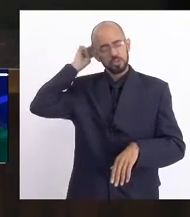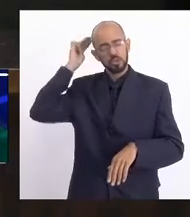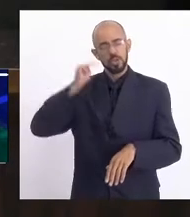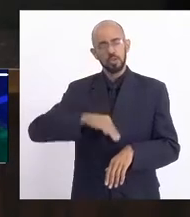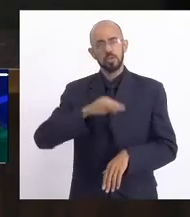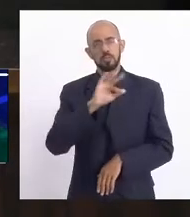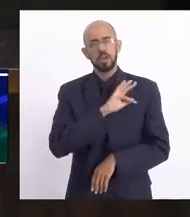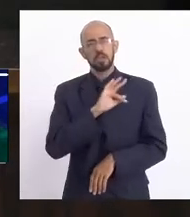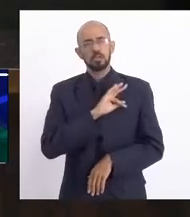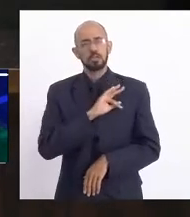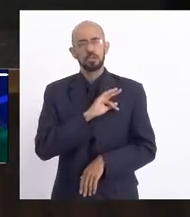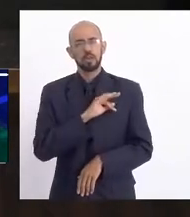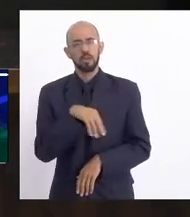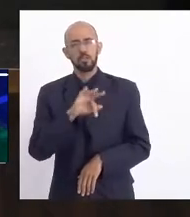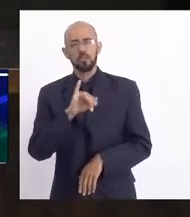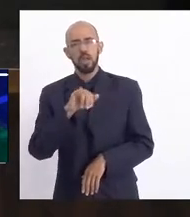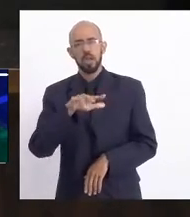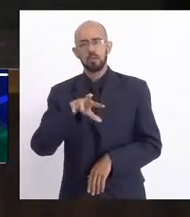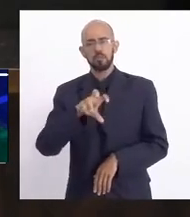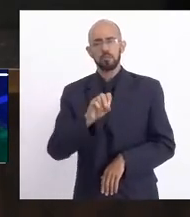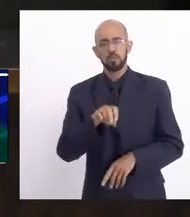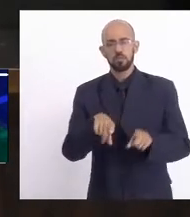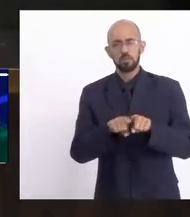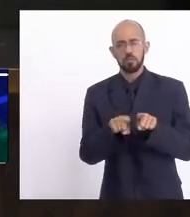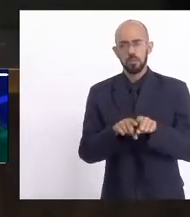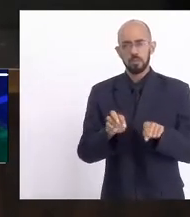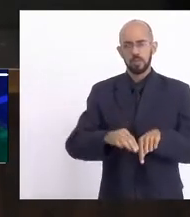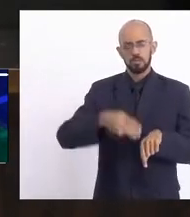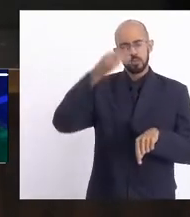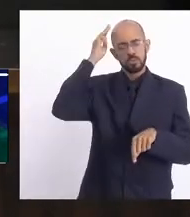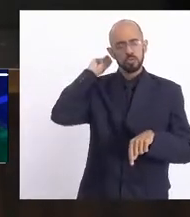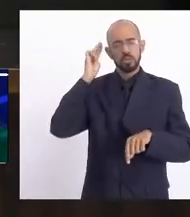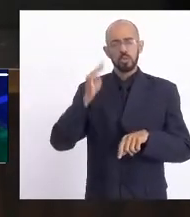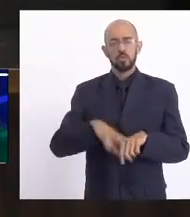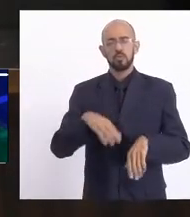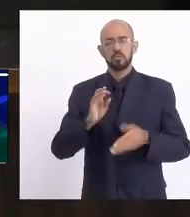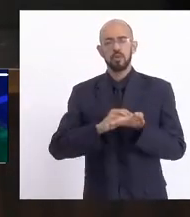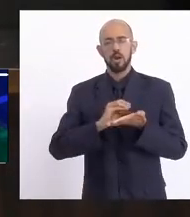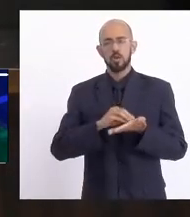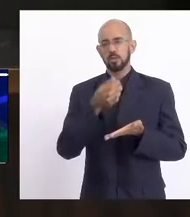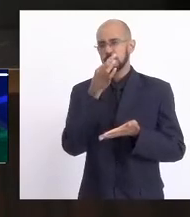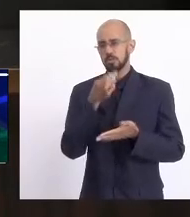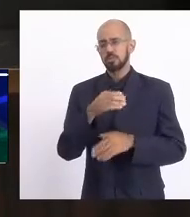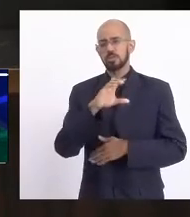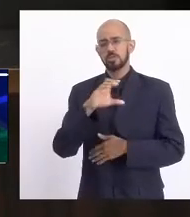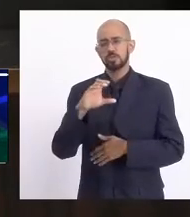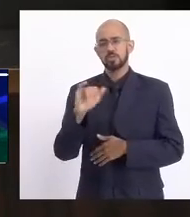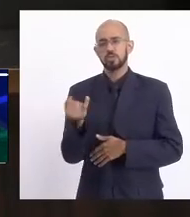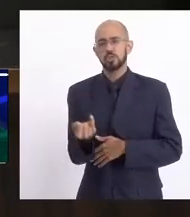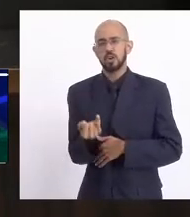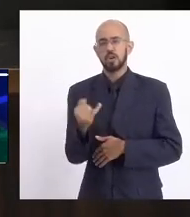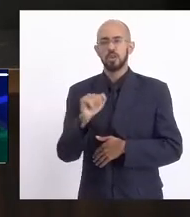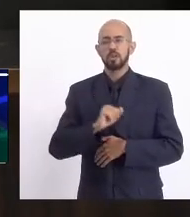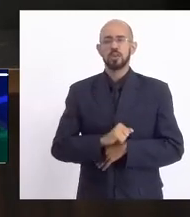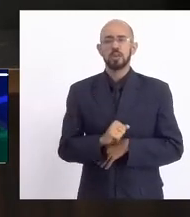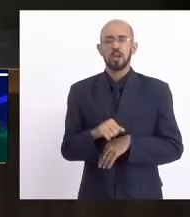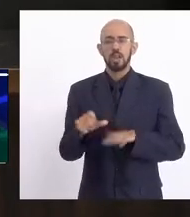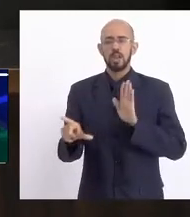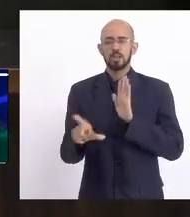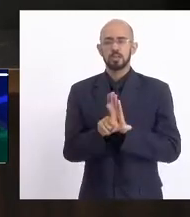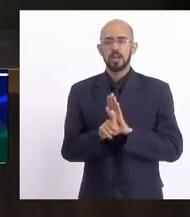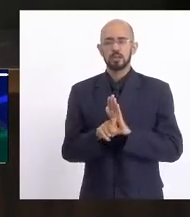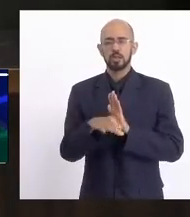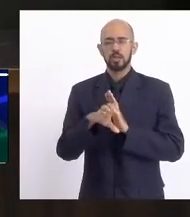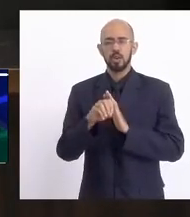Marta Rocha, Flávio Serafini e Márcio Pacheco. Pendente de pareceres das Comissões de Constituição e Justiça de legislação constitucional complementar e códigos,